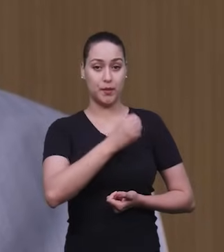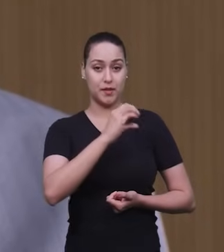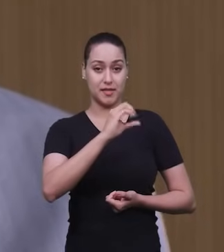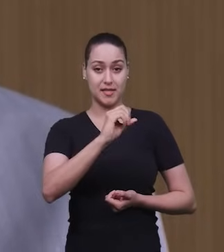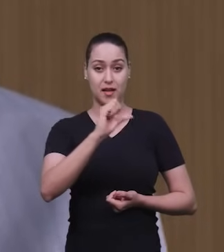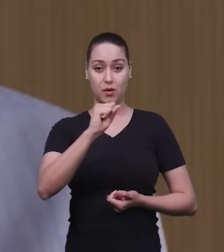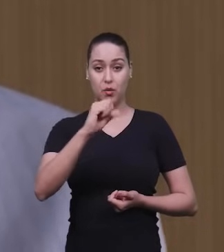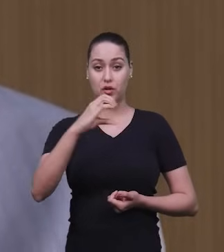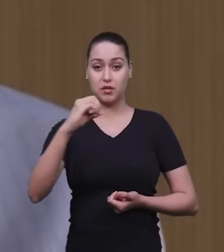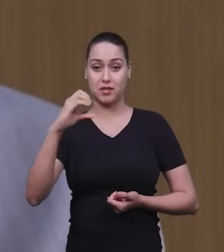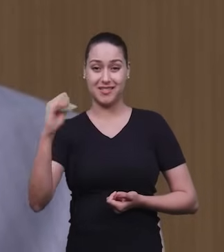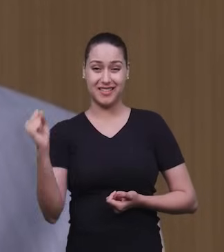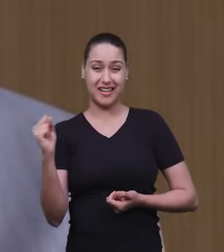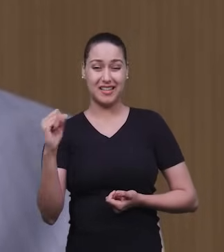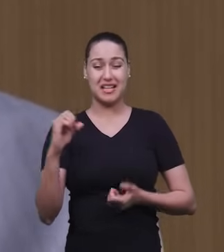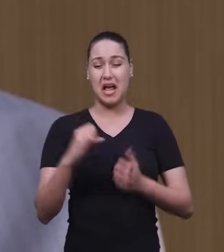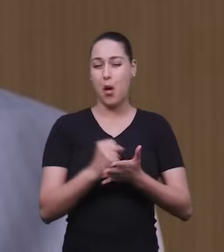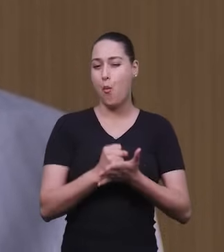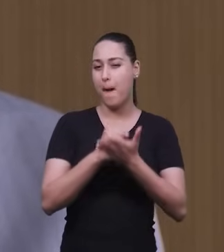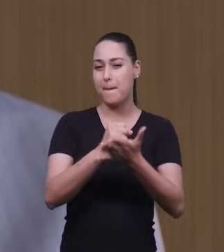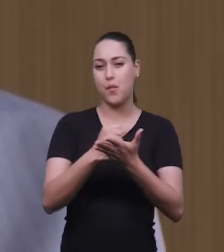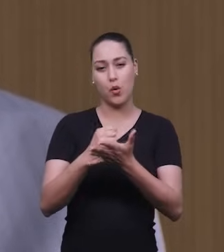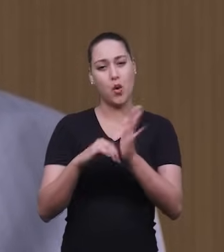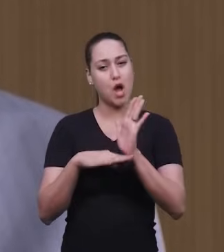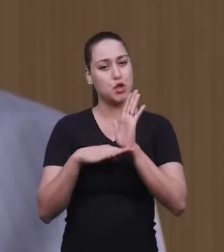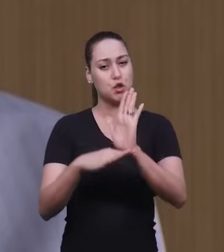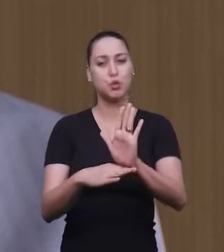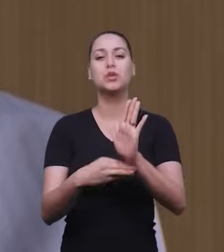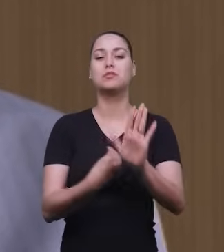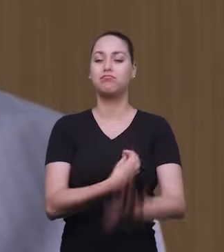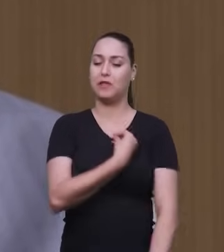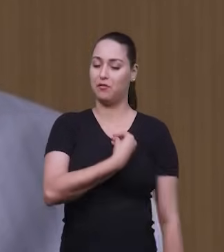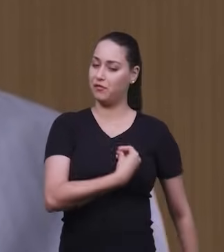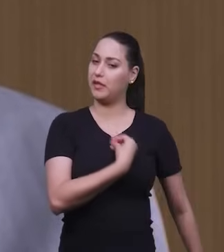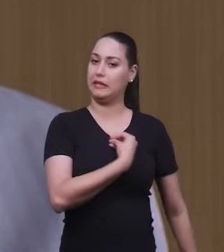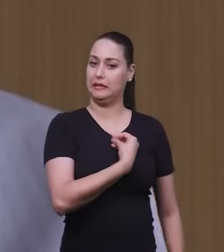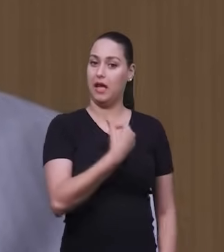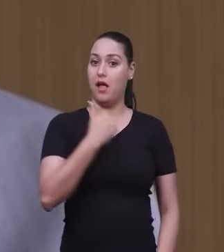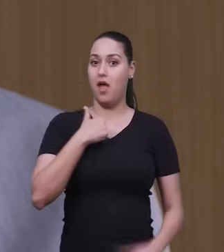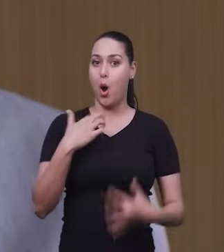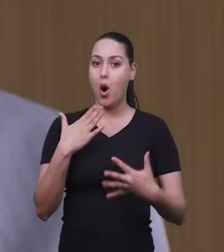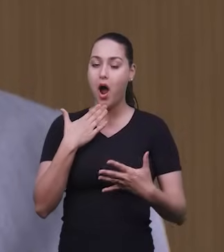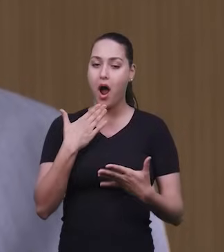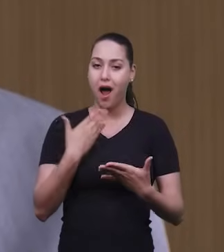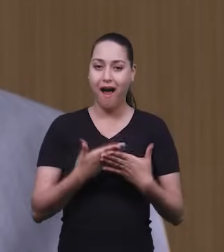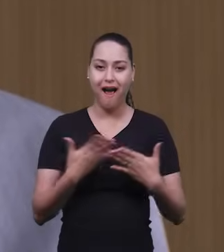um socorro da vida, né? E o que me maravilha,